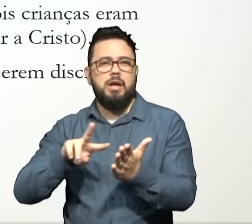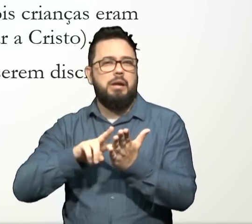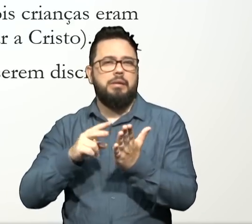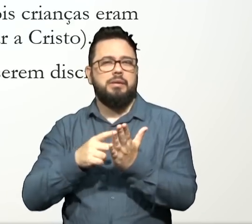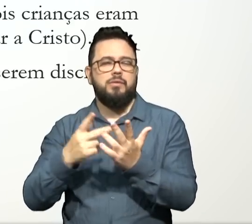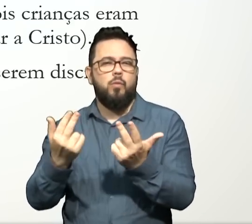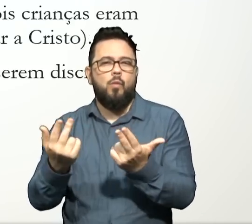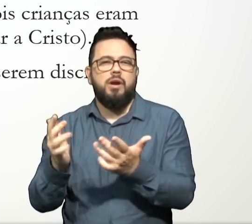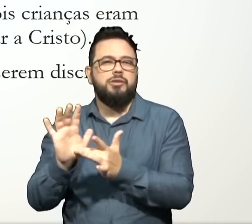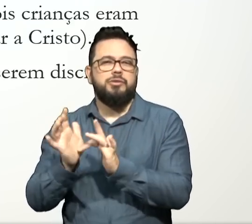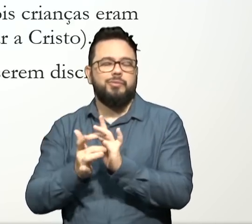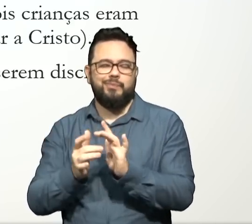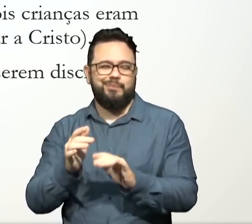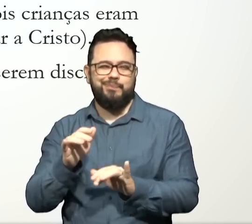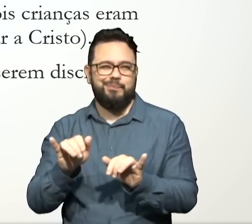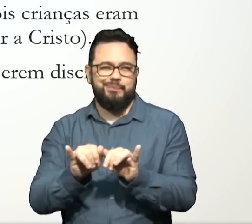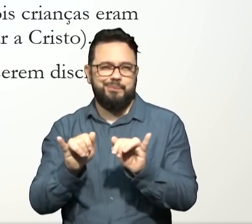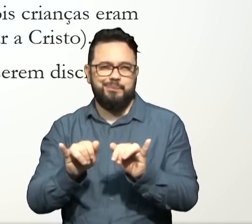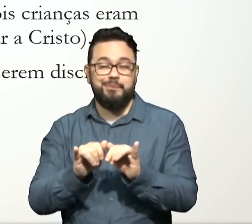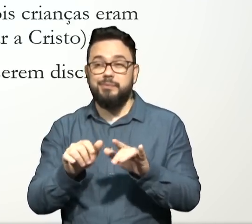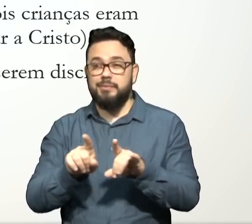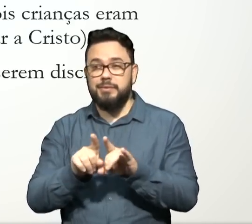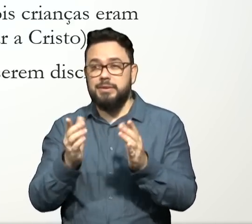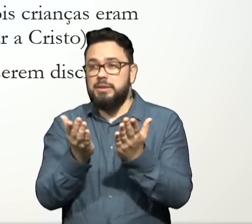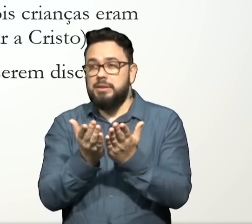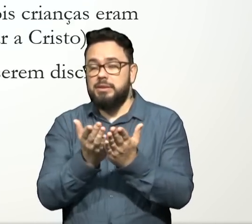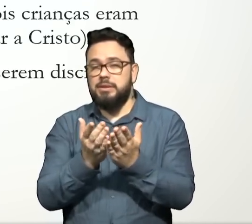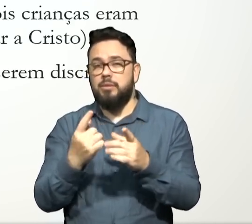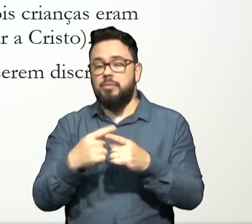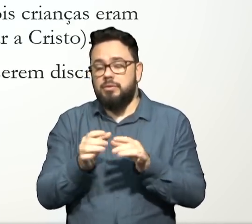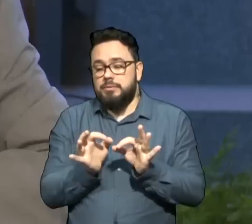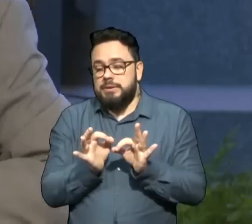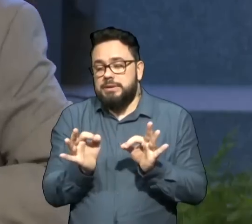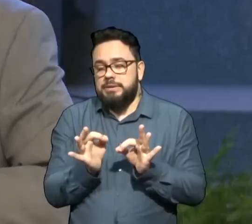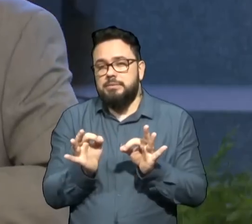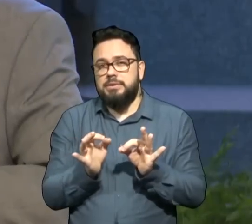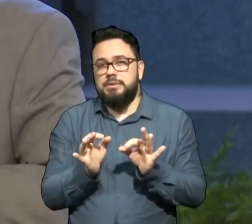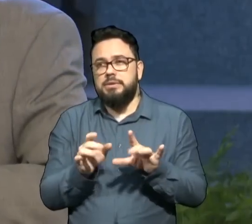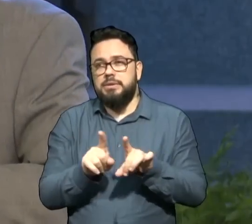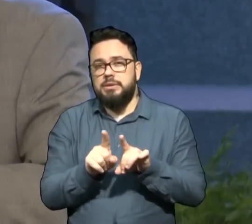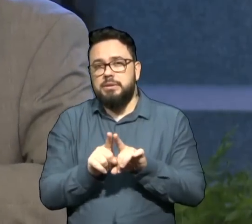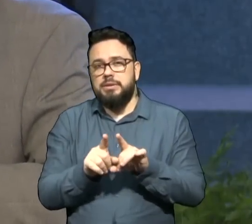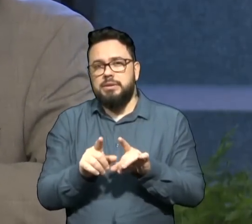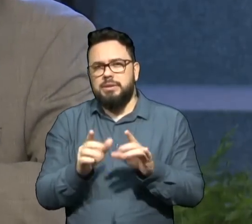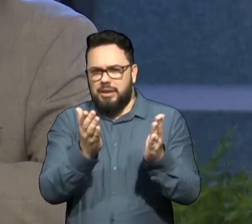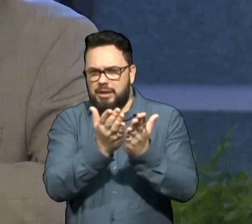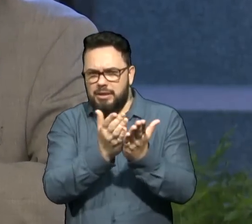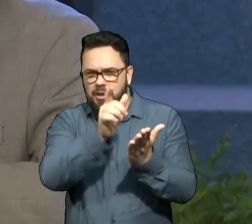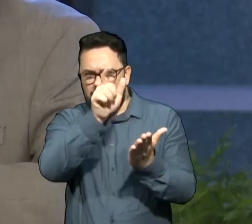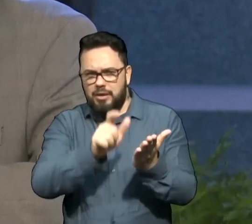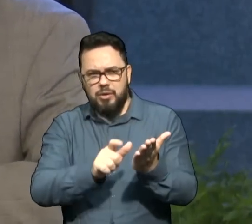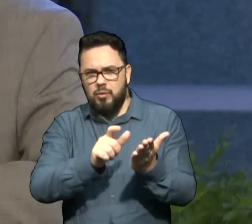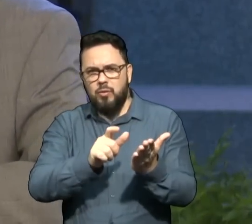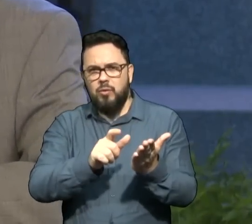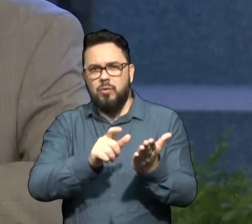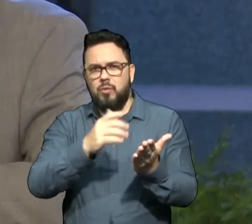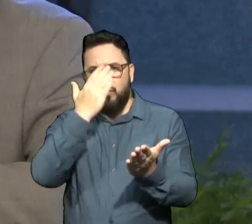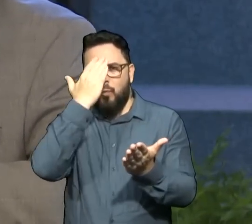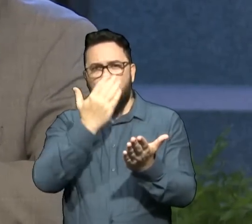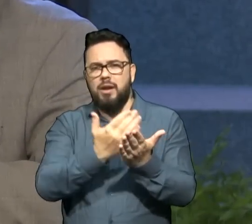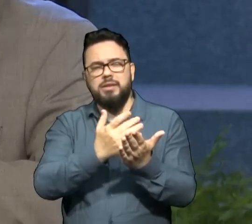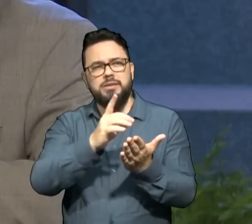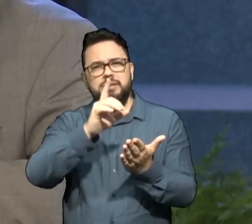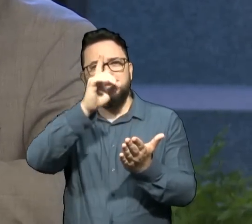que os cristãos eram perigosos porque eram discretos e finalmente que os cristãos eram ateus porque eles não aceitavam os